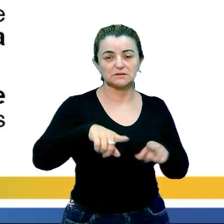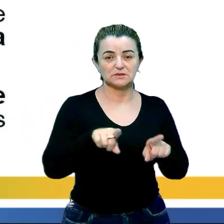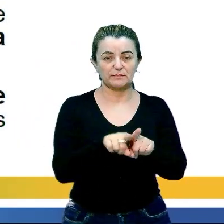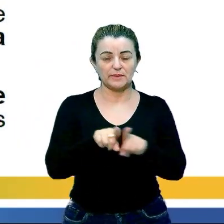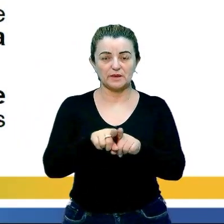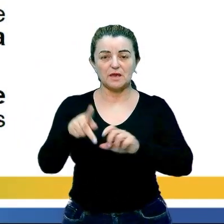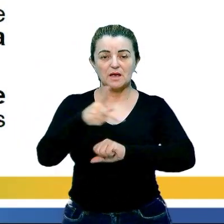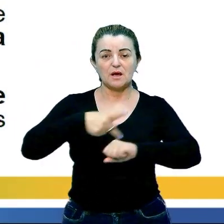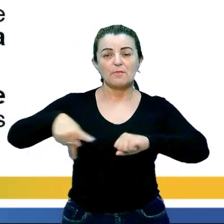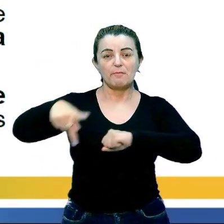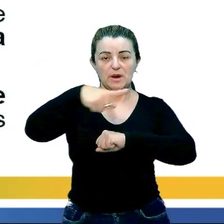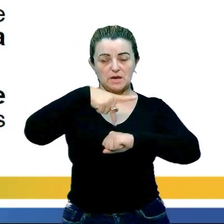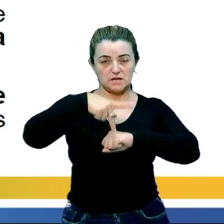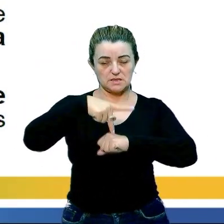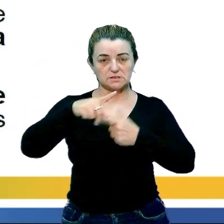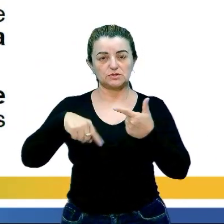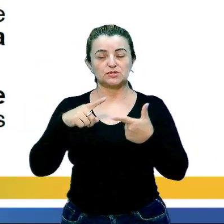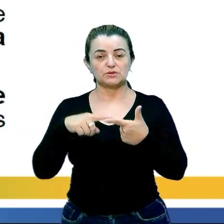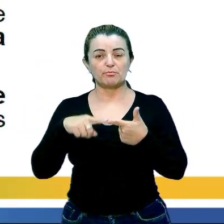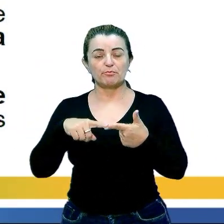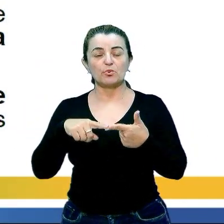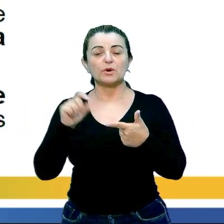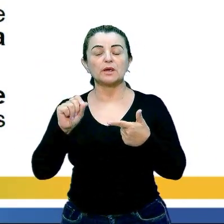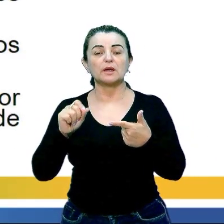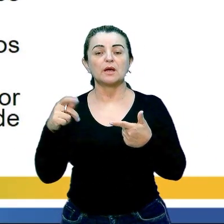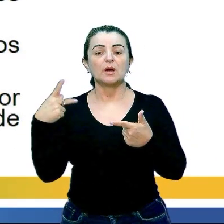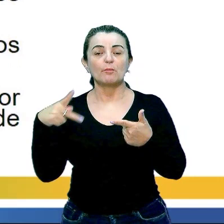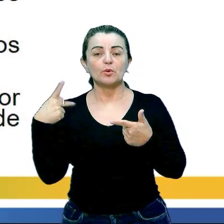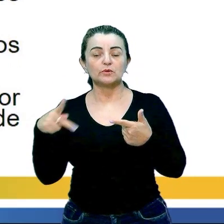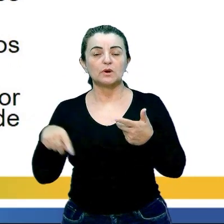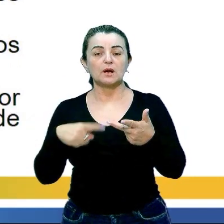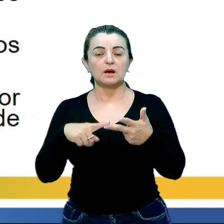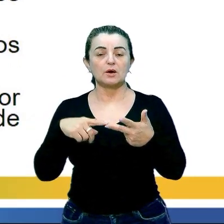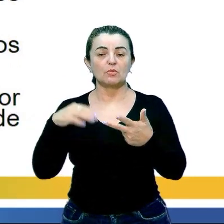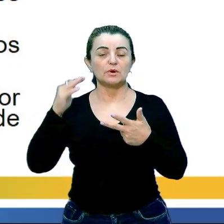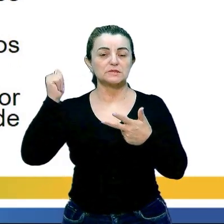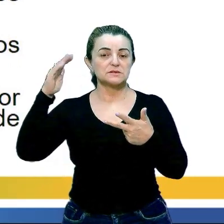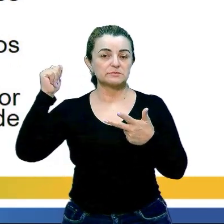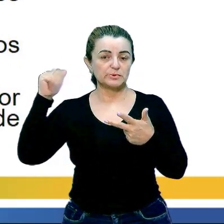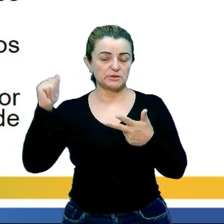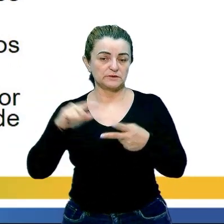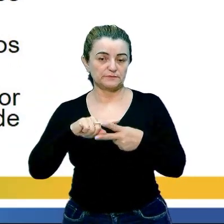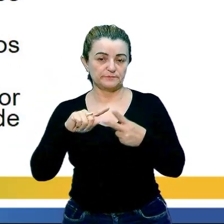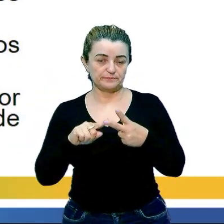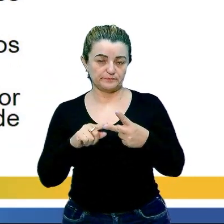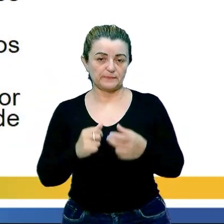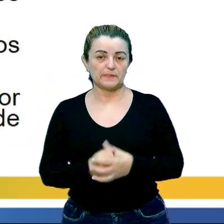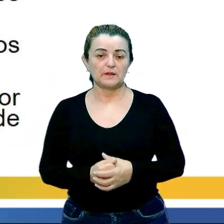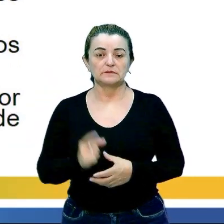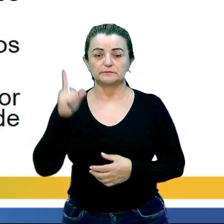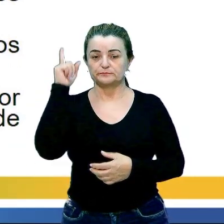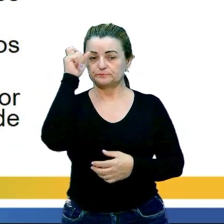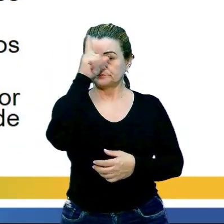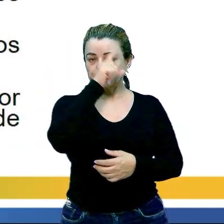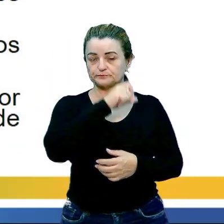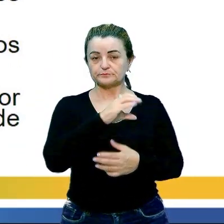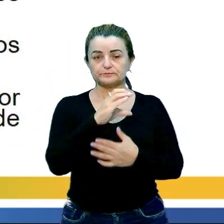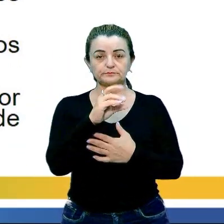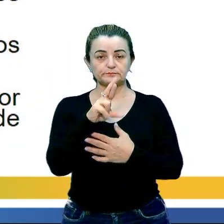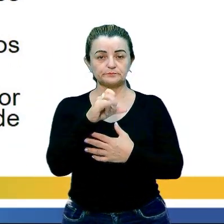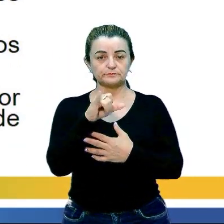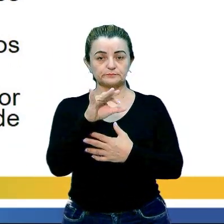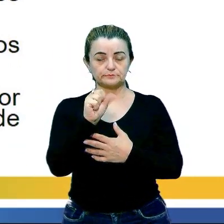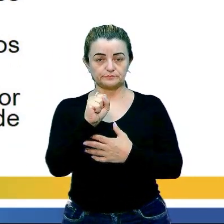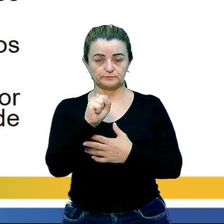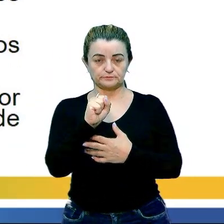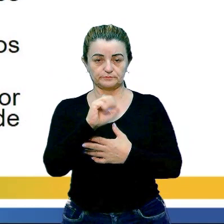os países de Portugal e Espanha. A crise do império. Qual as causas dessa crise